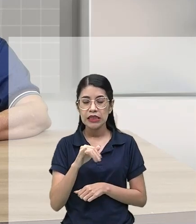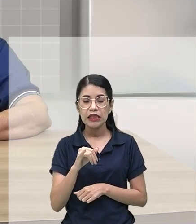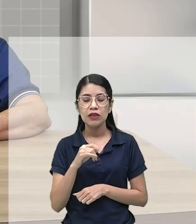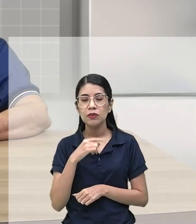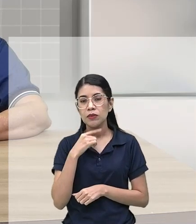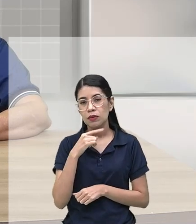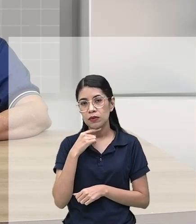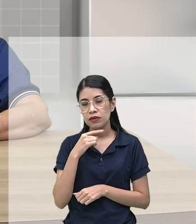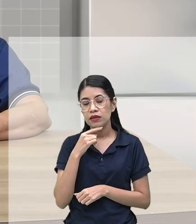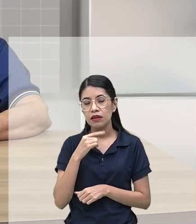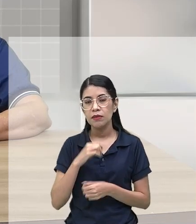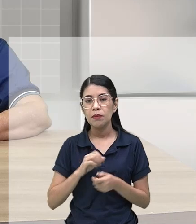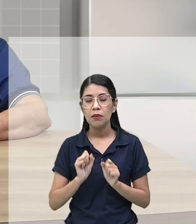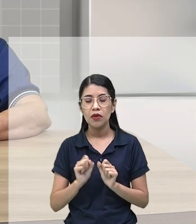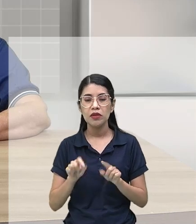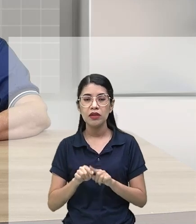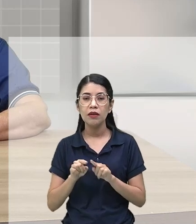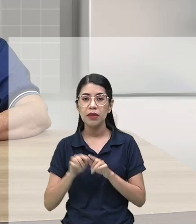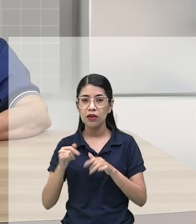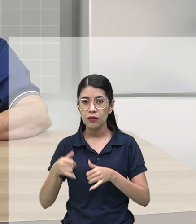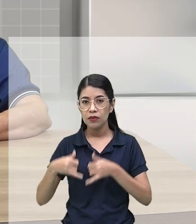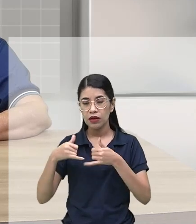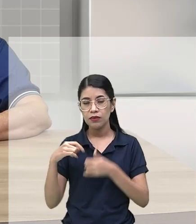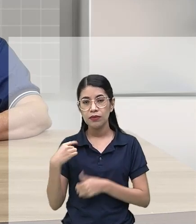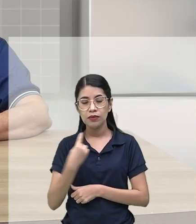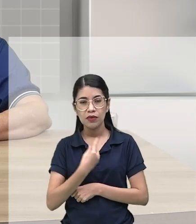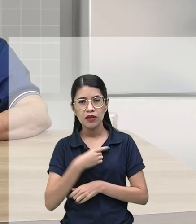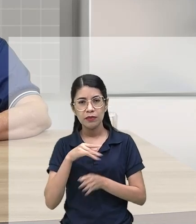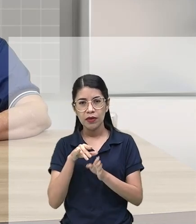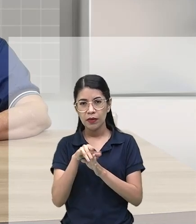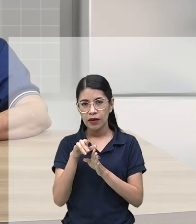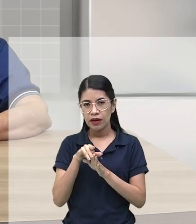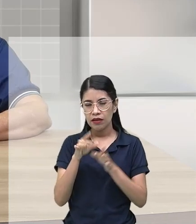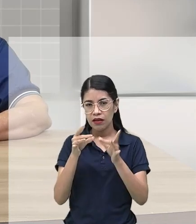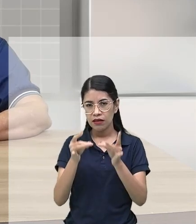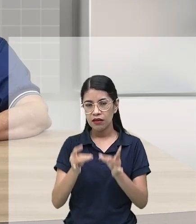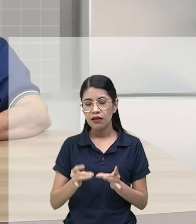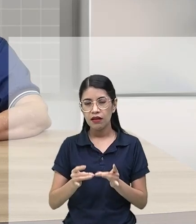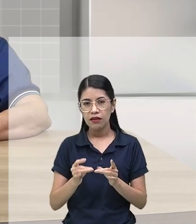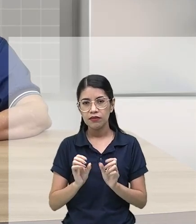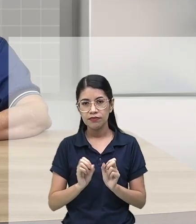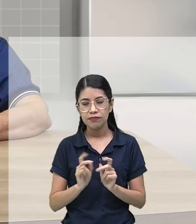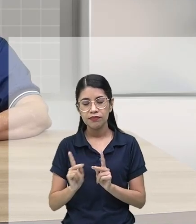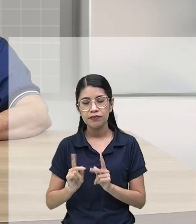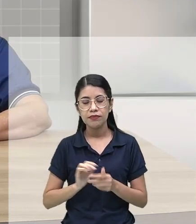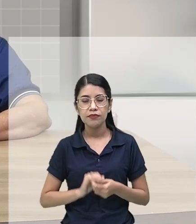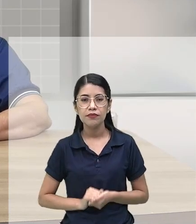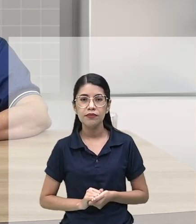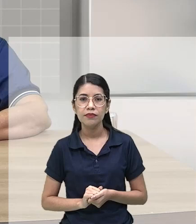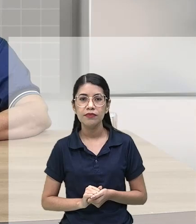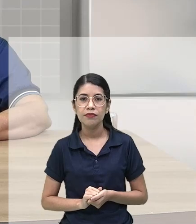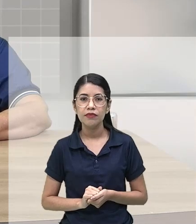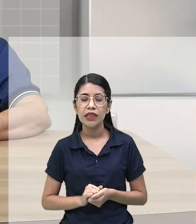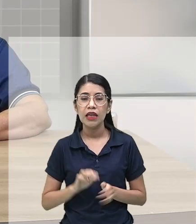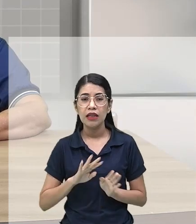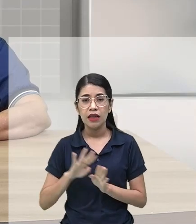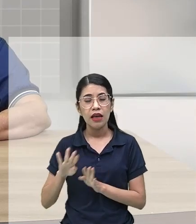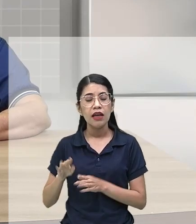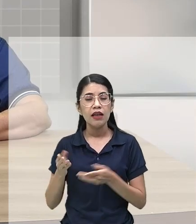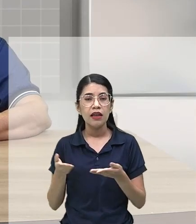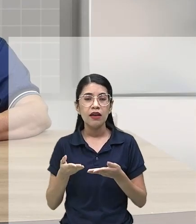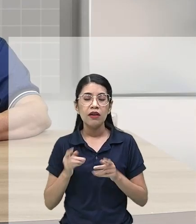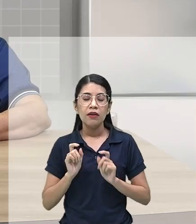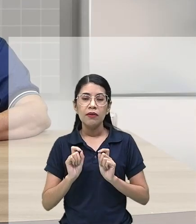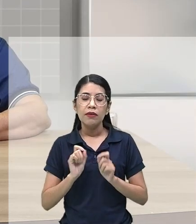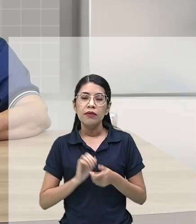estar se direcionando a nós, que nós vamos dar aí as orientações e já colocar o link para vocês. E abrindo um parênteses, professora Socorro,